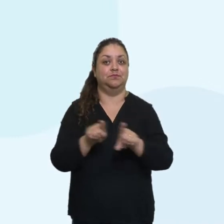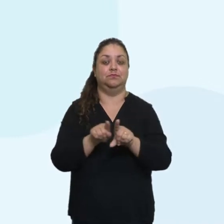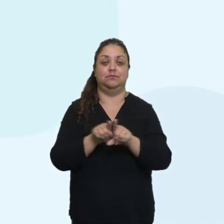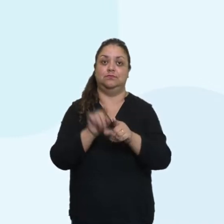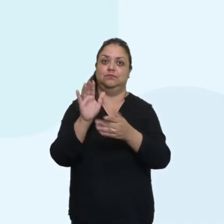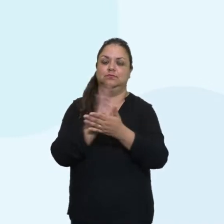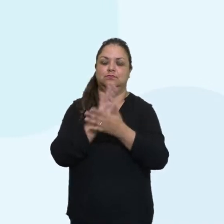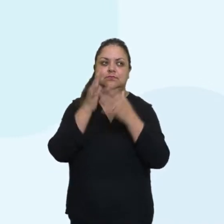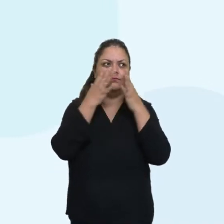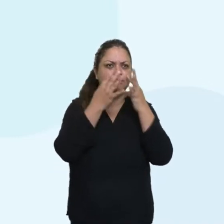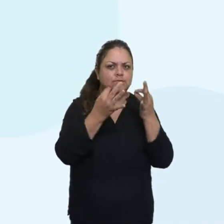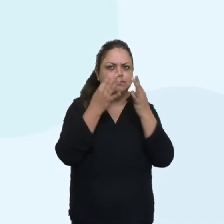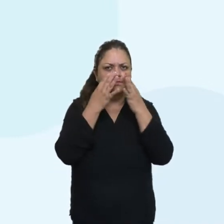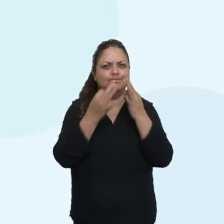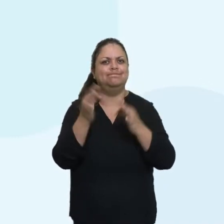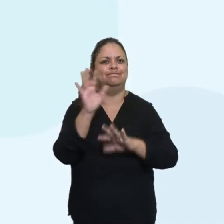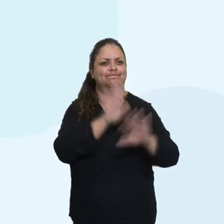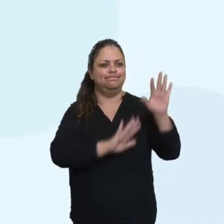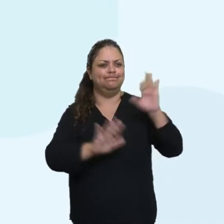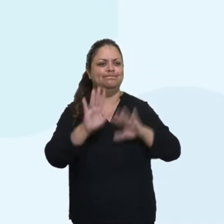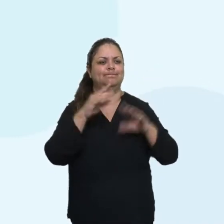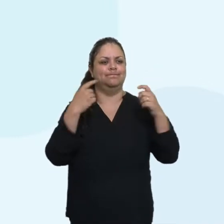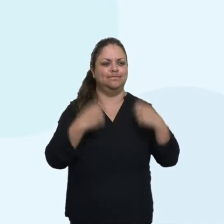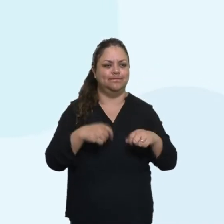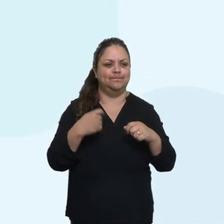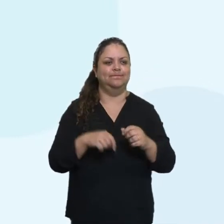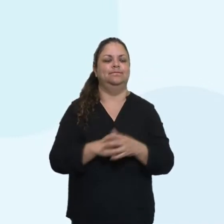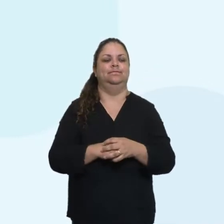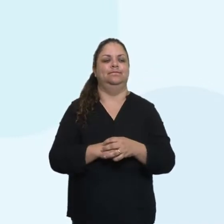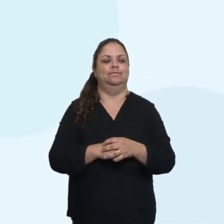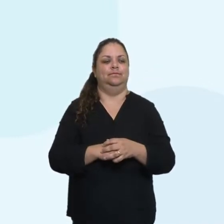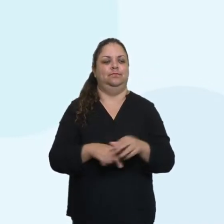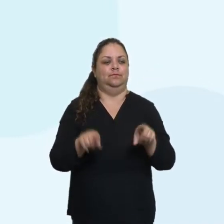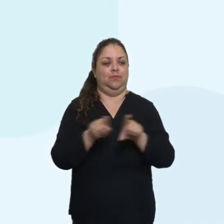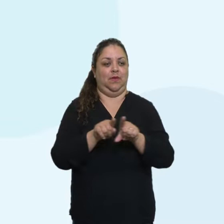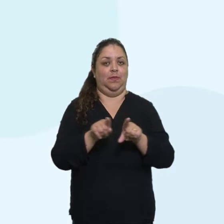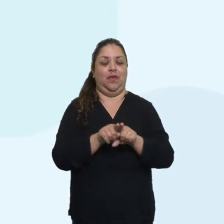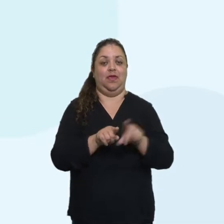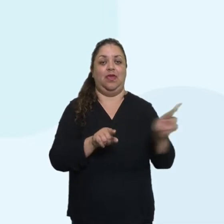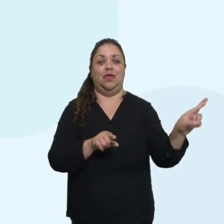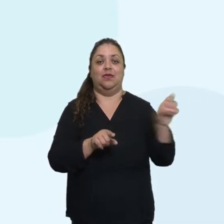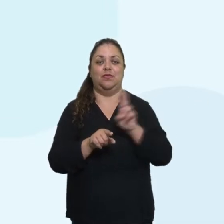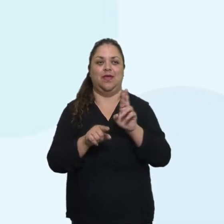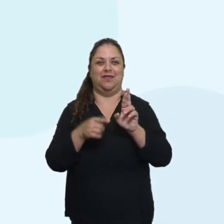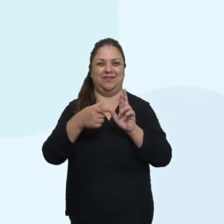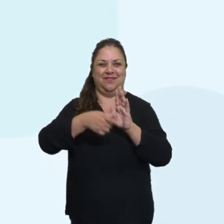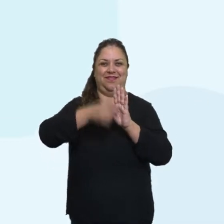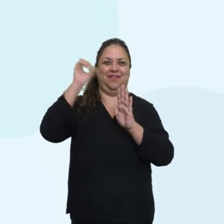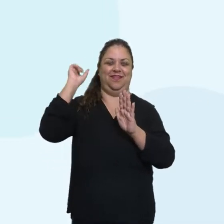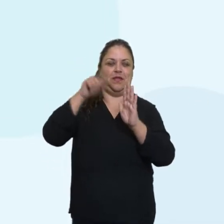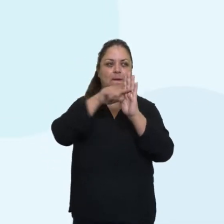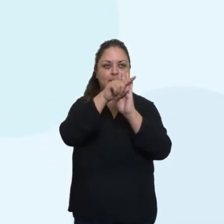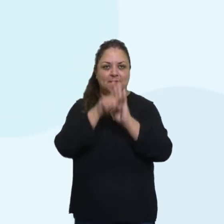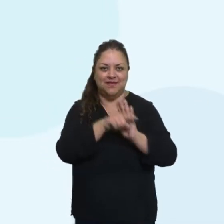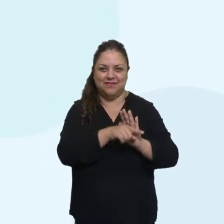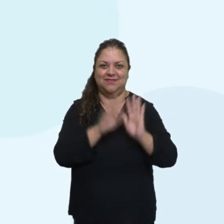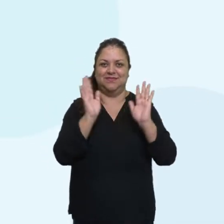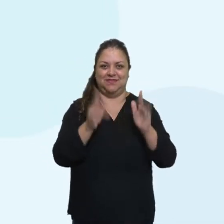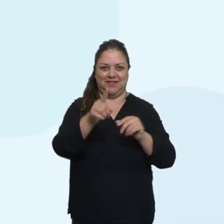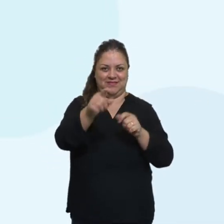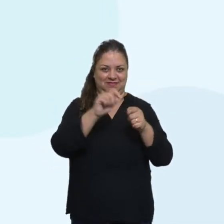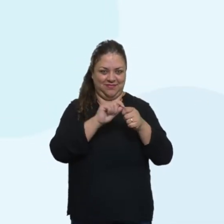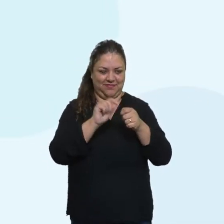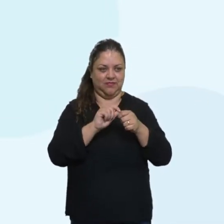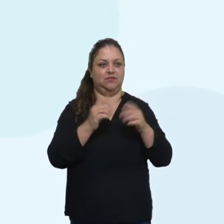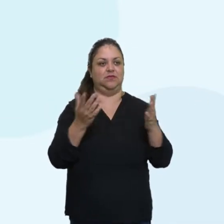em relação aí a essas situações né Na hora de fazer o conselho o resultado de uma pesquisa que vocês já fizeram a